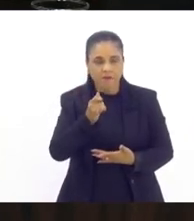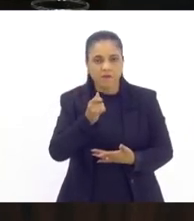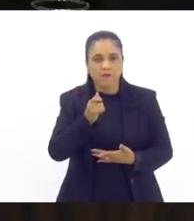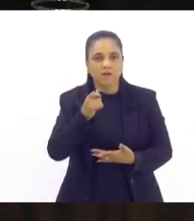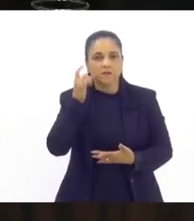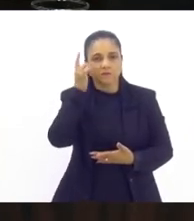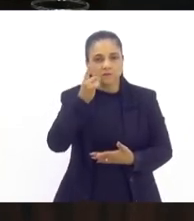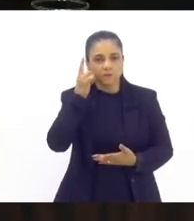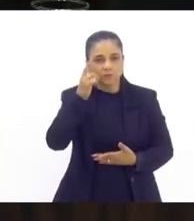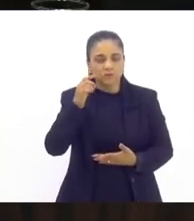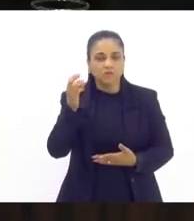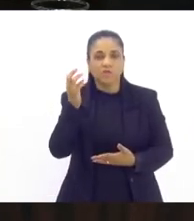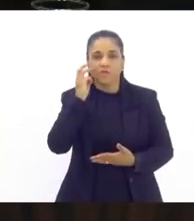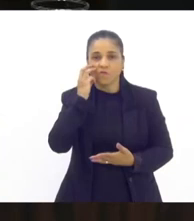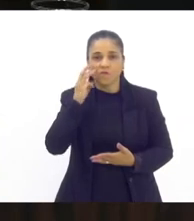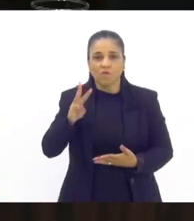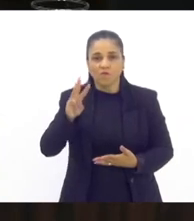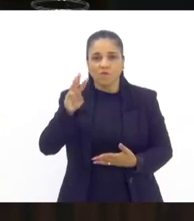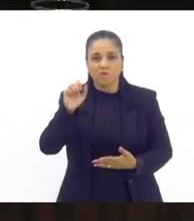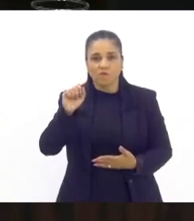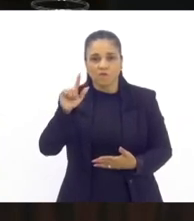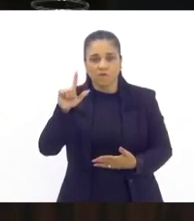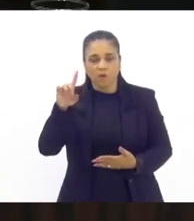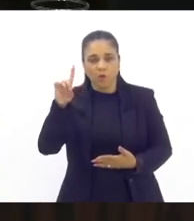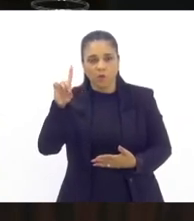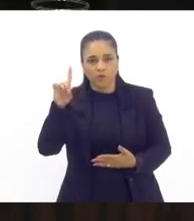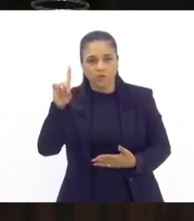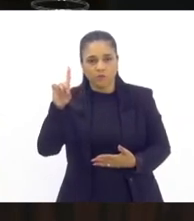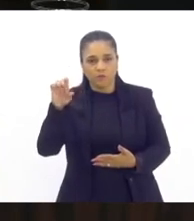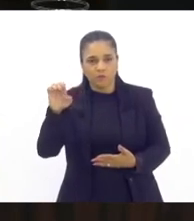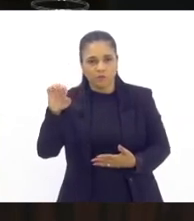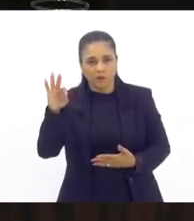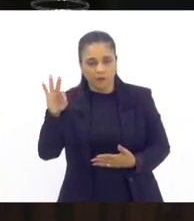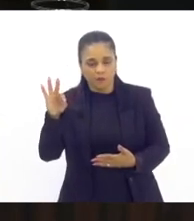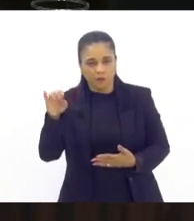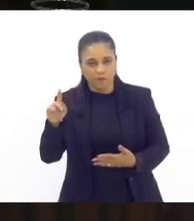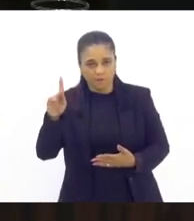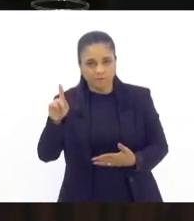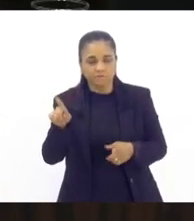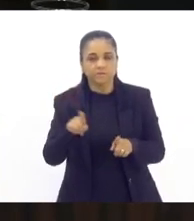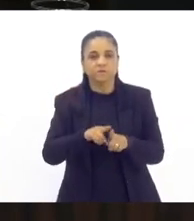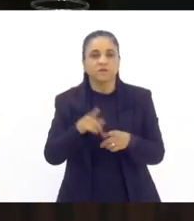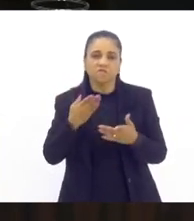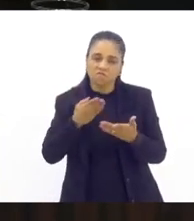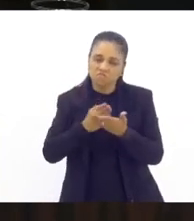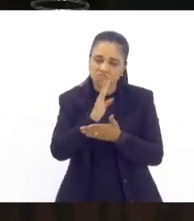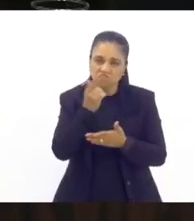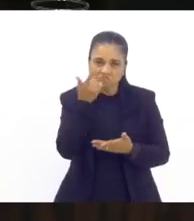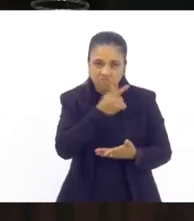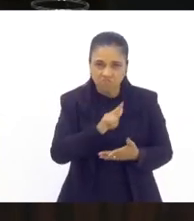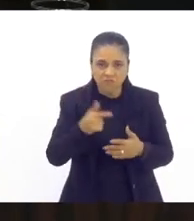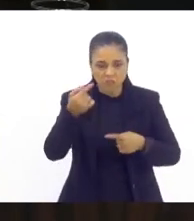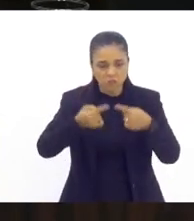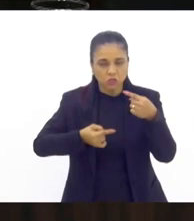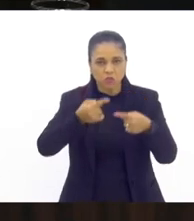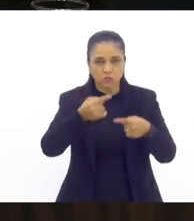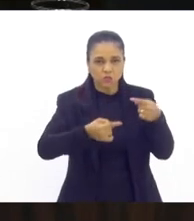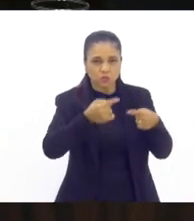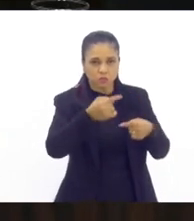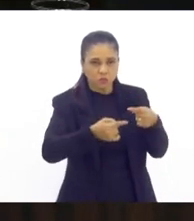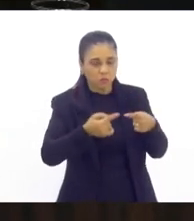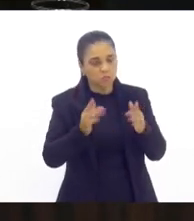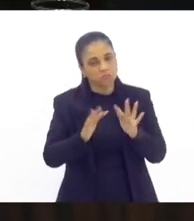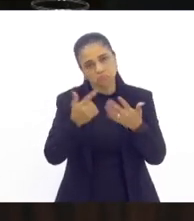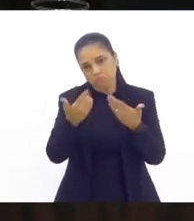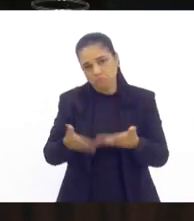Deputado Valdec Carneiro, relator do vencido. Em discussão, aquele que quer